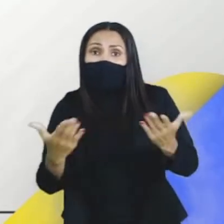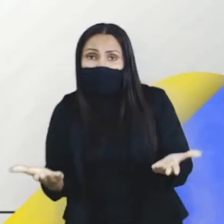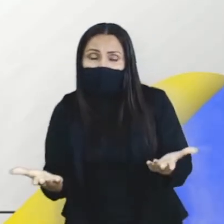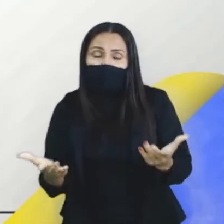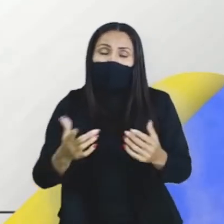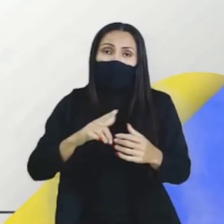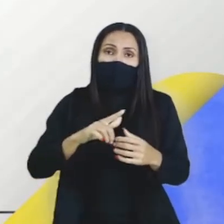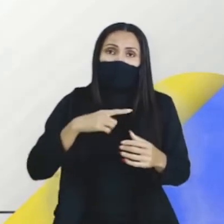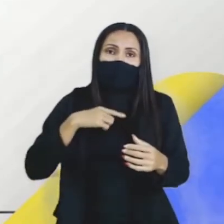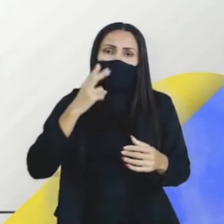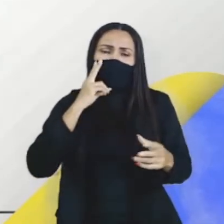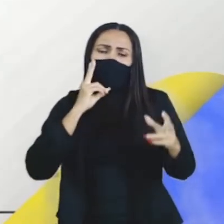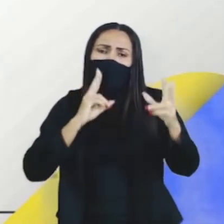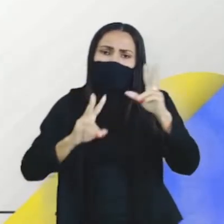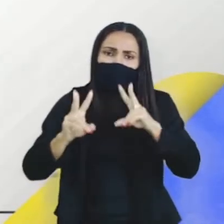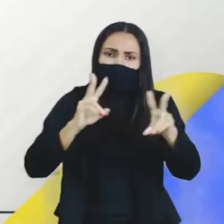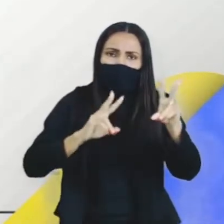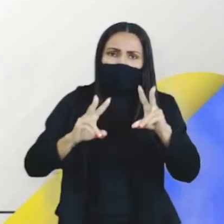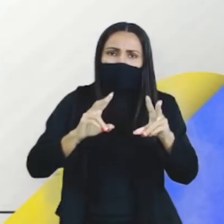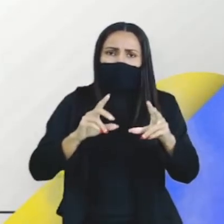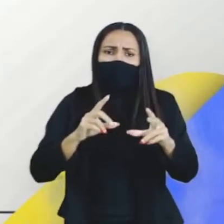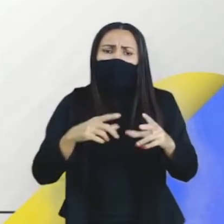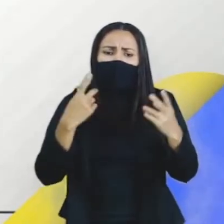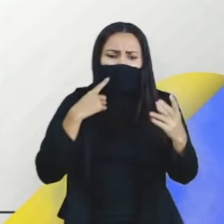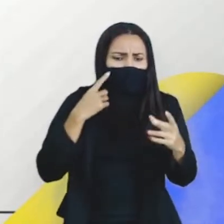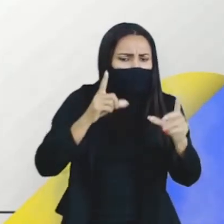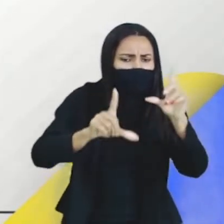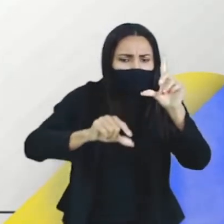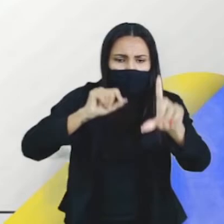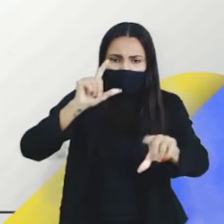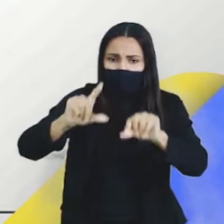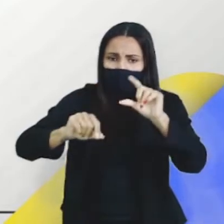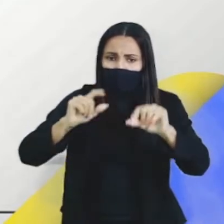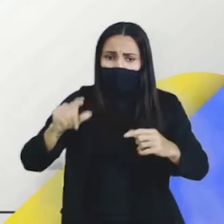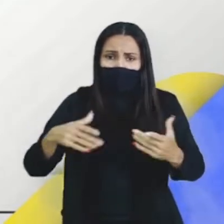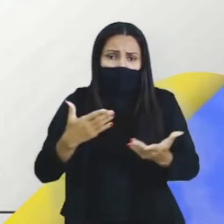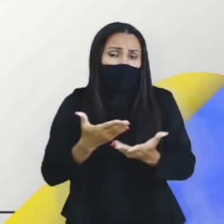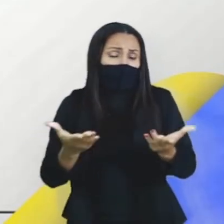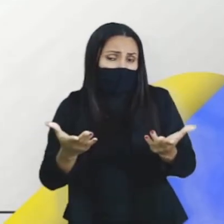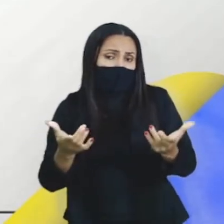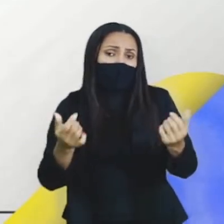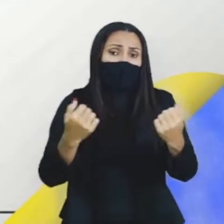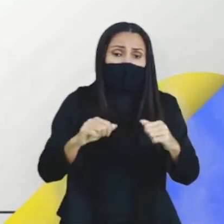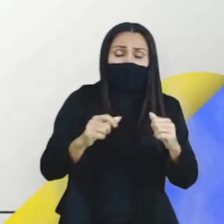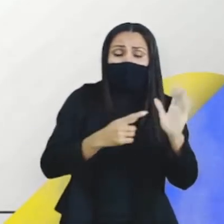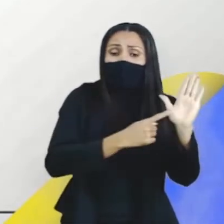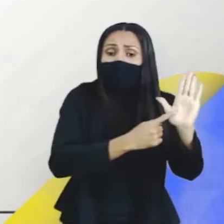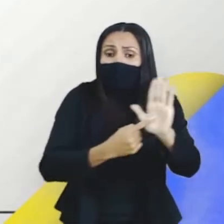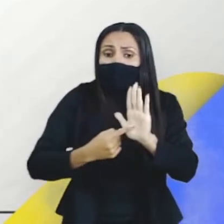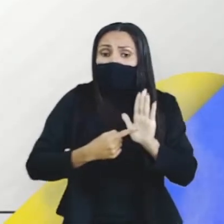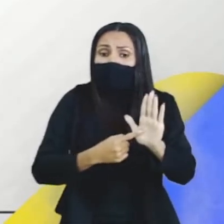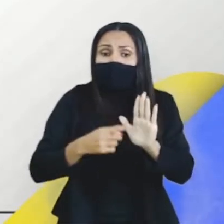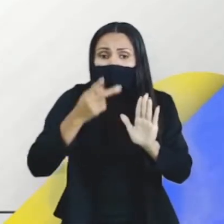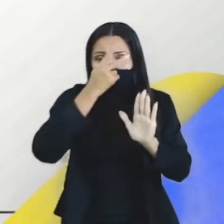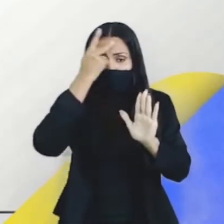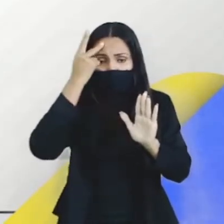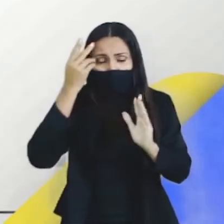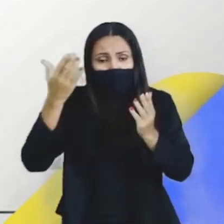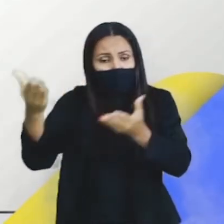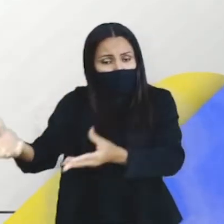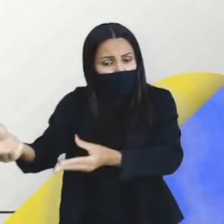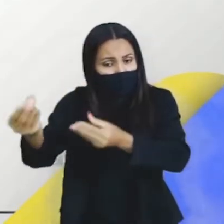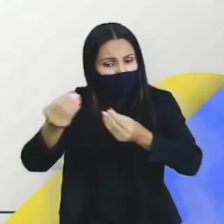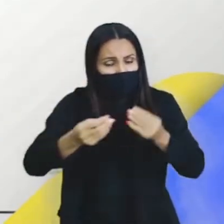posição das vistas, o projetista ele vai escolher conforme a necessidade de mostrar para a pessoa que vai receber o projeto